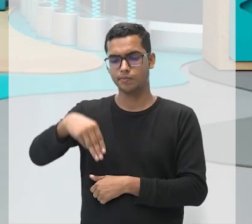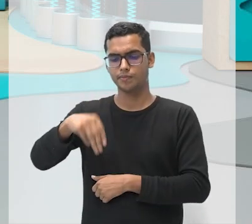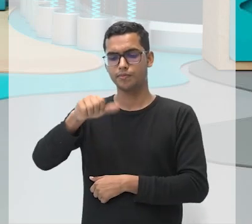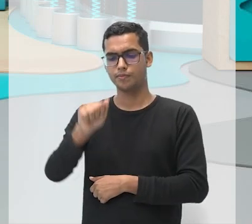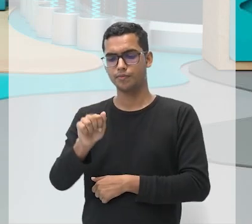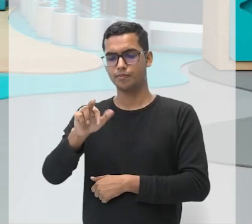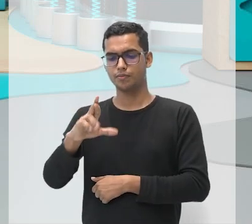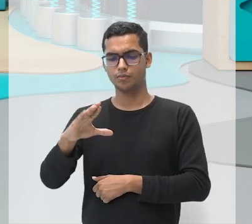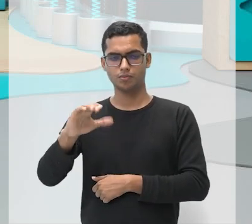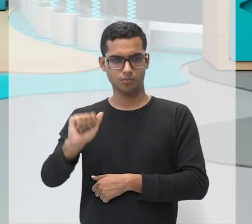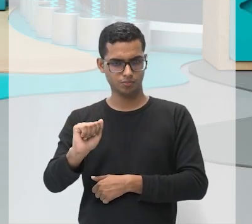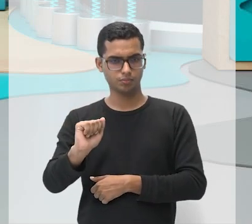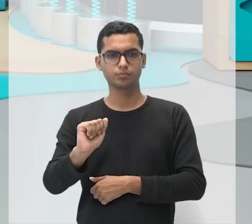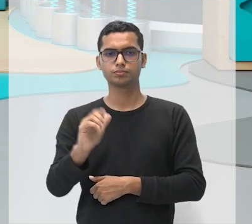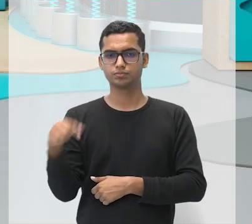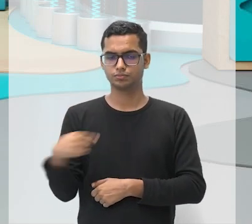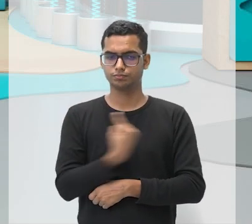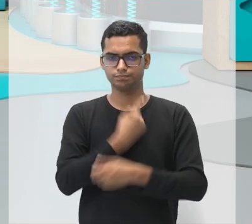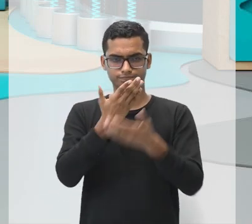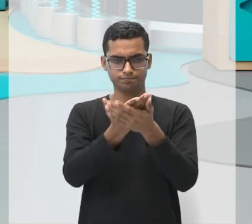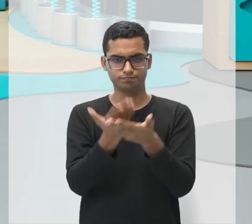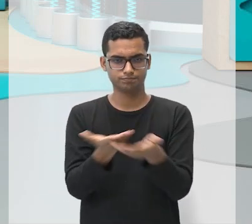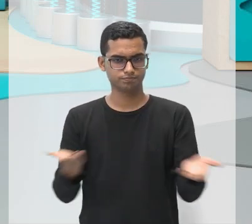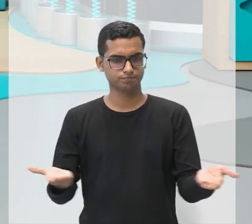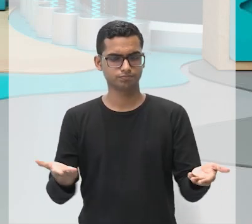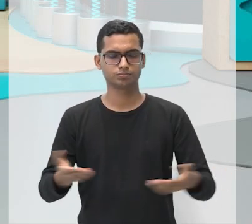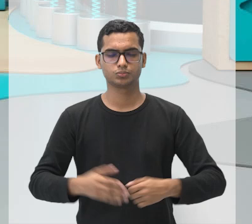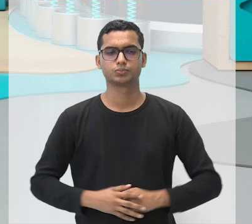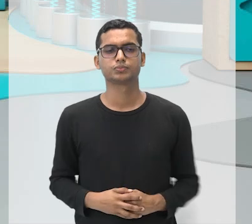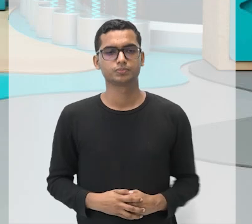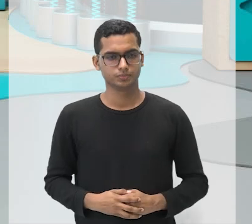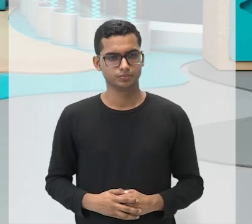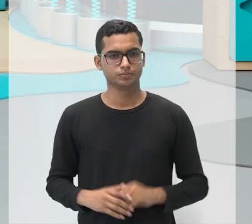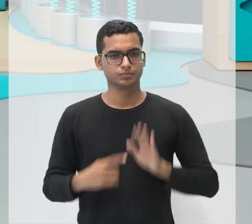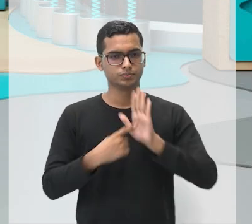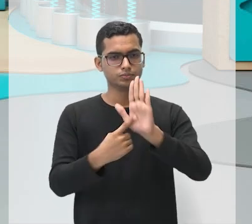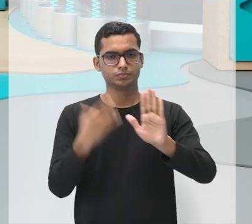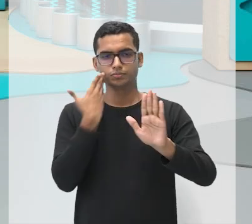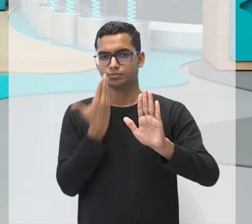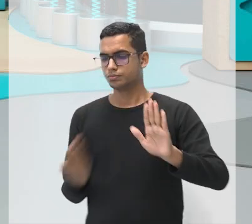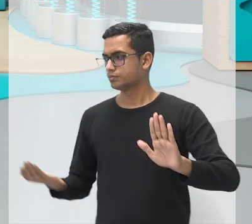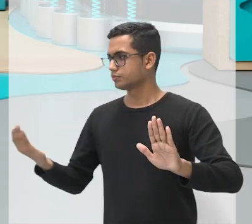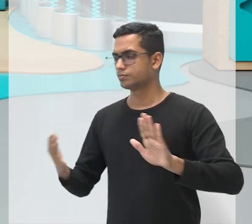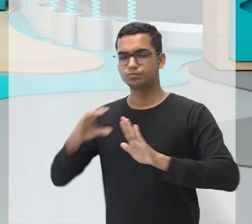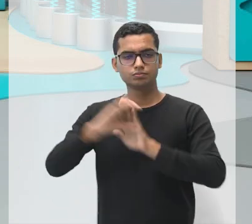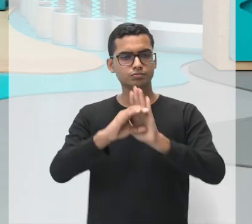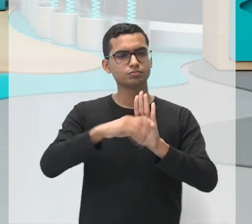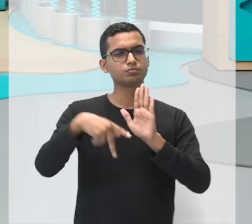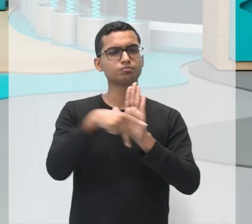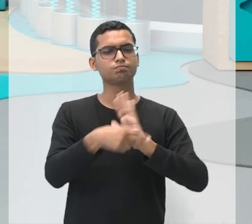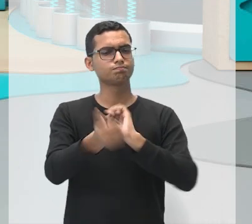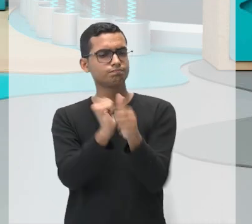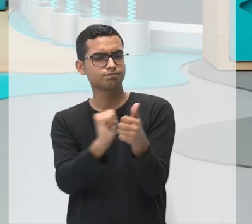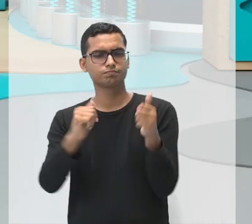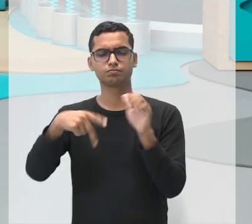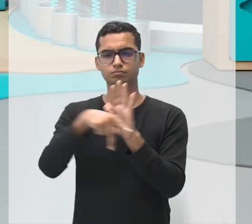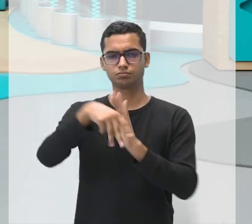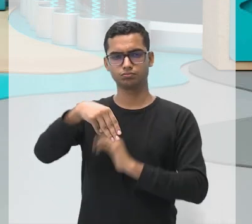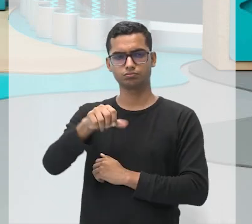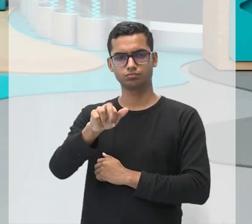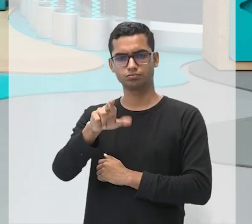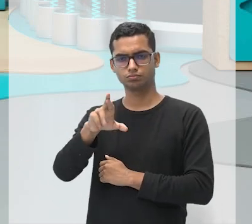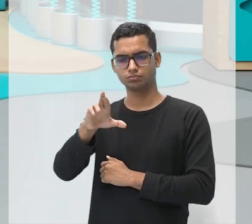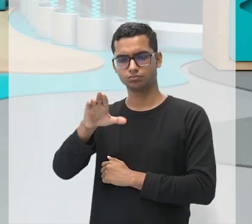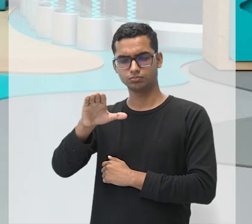dos objetos a serem explorados nesta aula. E aí já trago para vocês aqui a definição de esportes de marca, olha só,